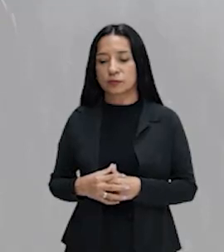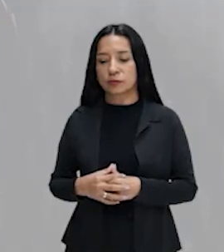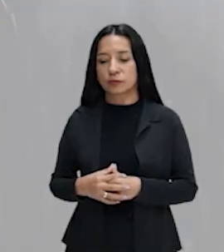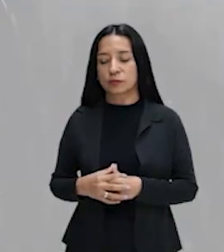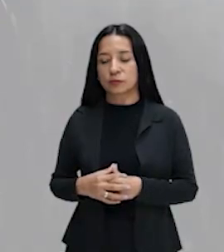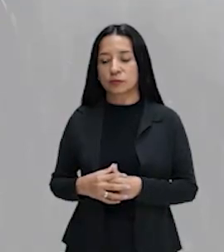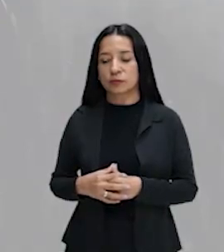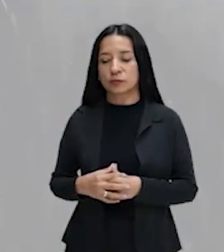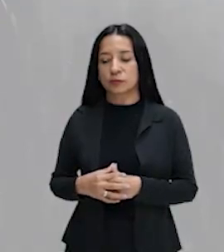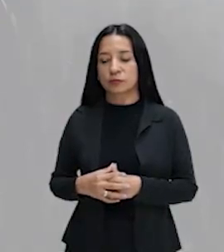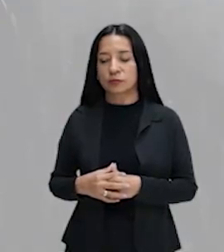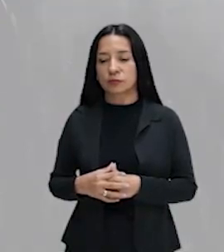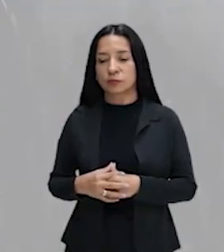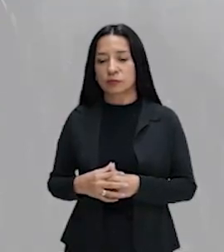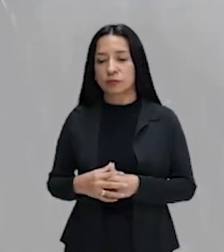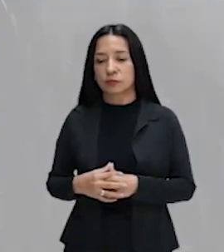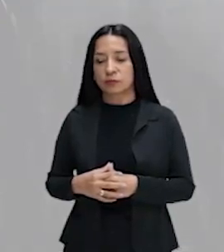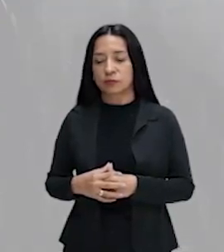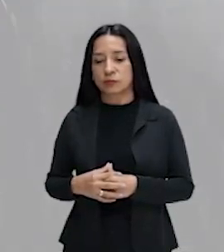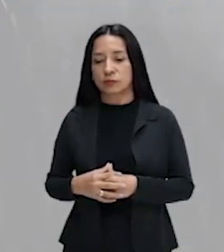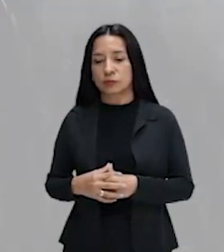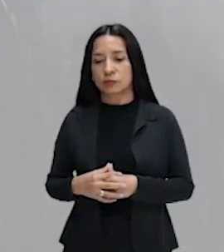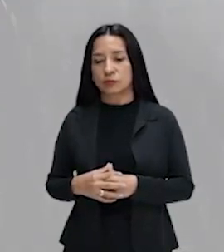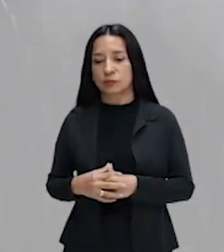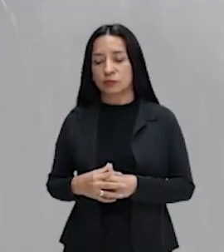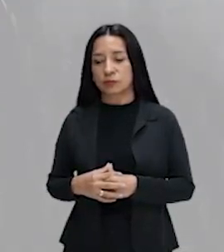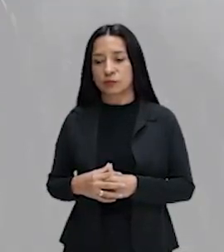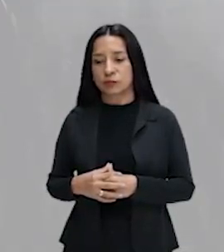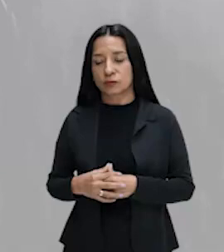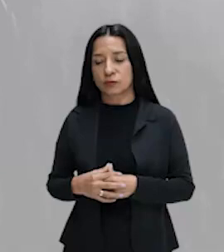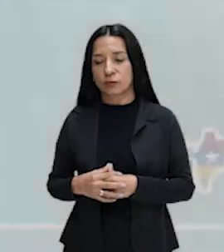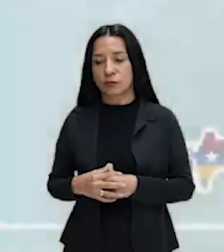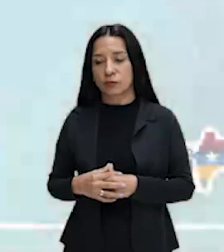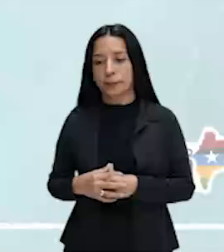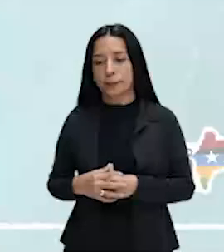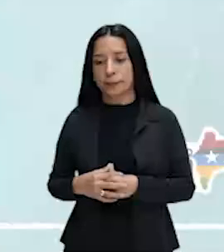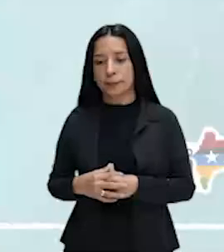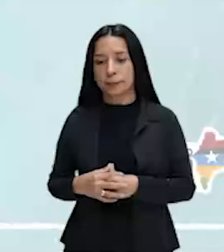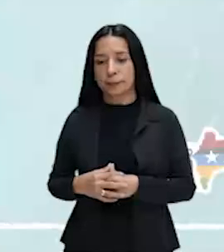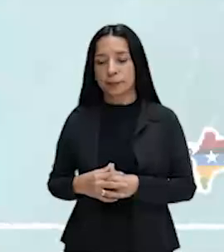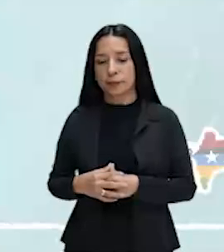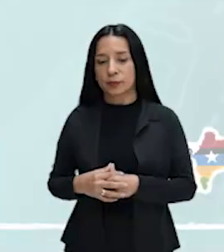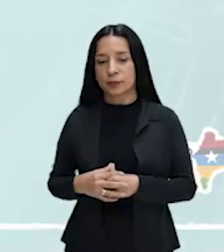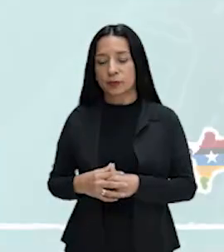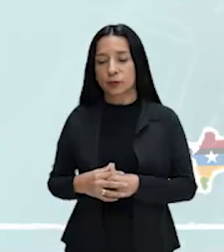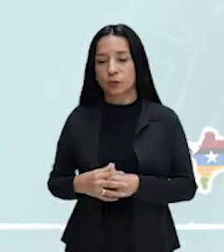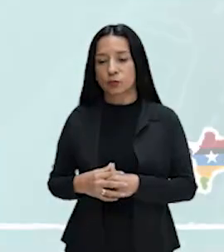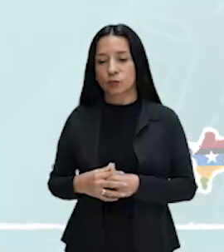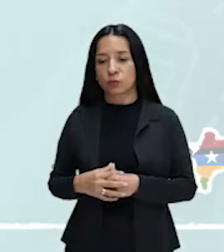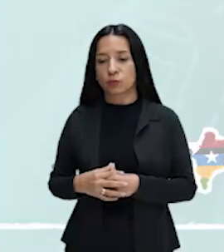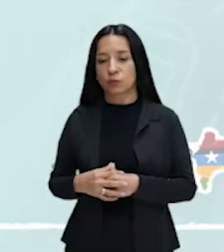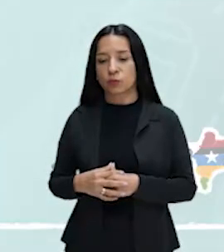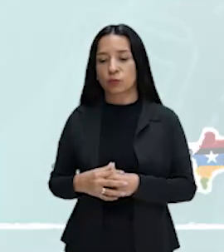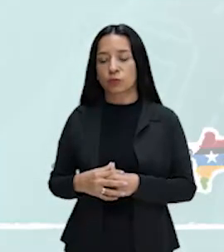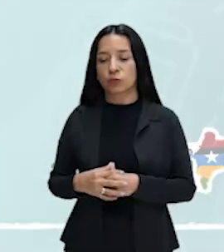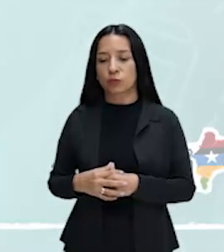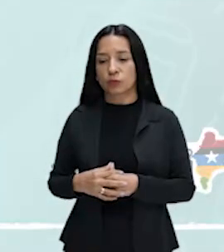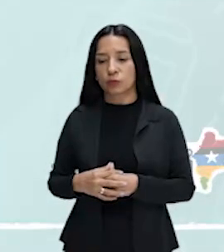dois locos com cães duplo homozigoto recessivo, quantos com pelagem